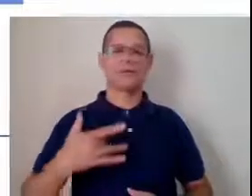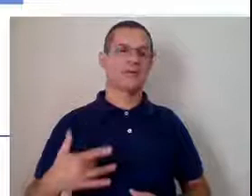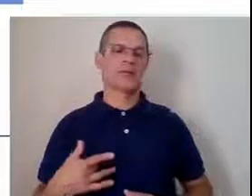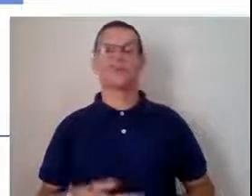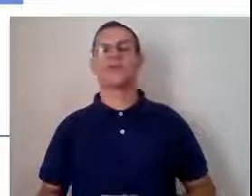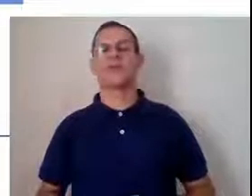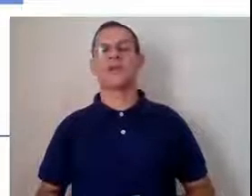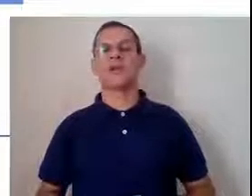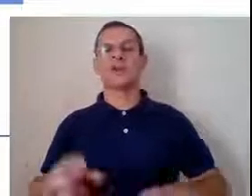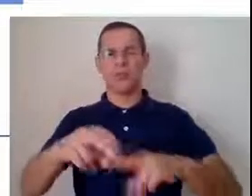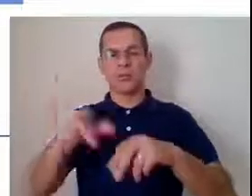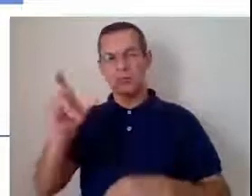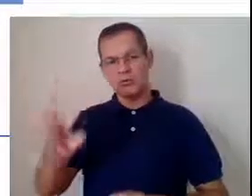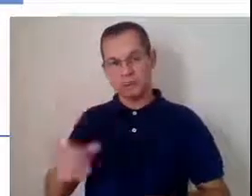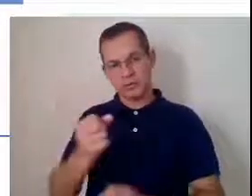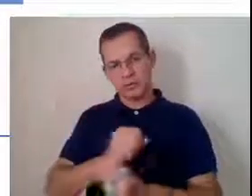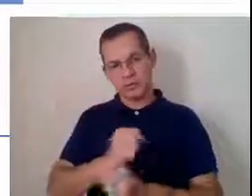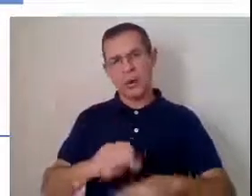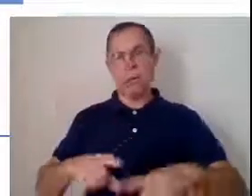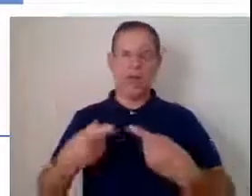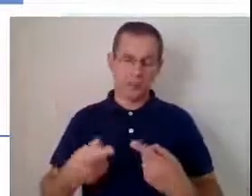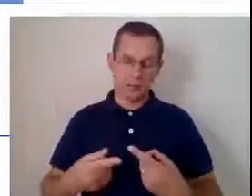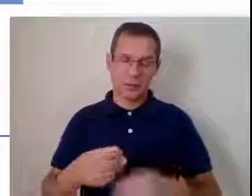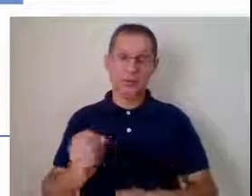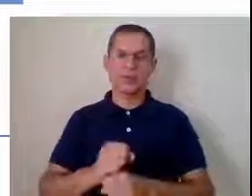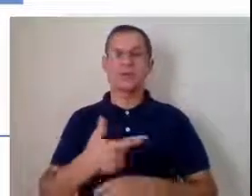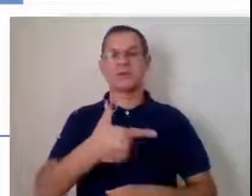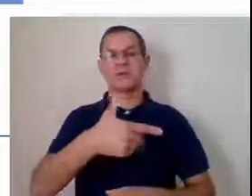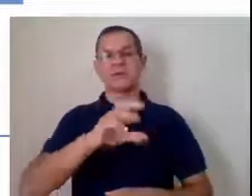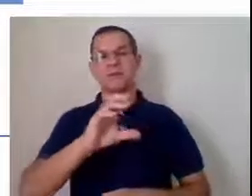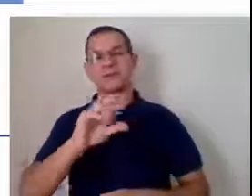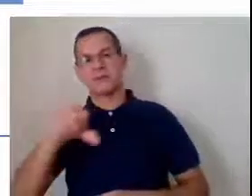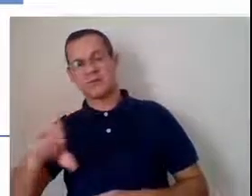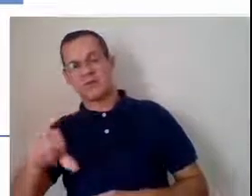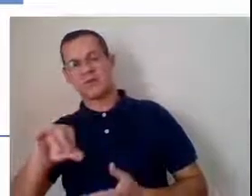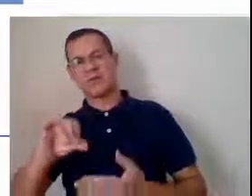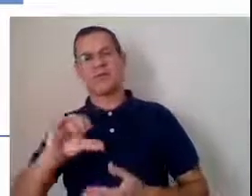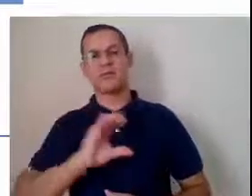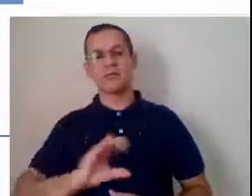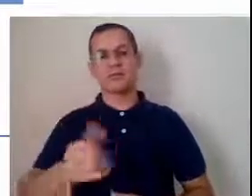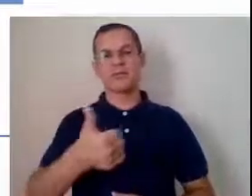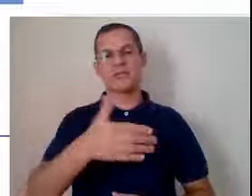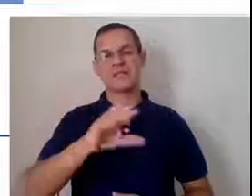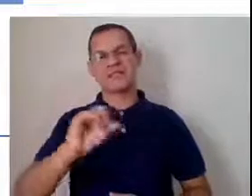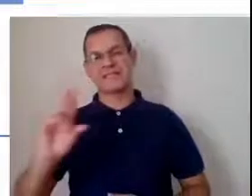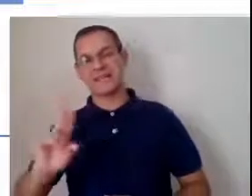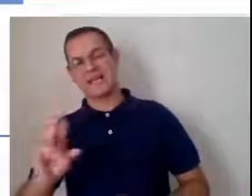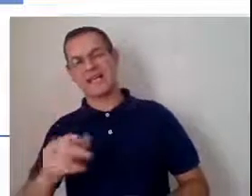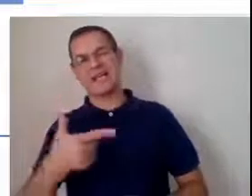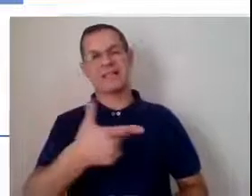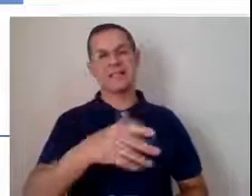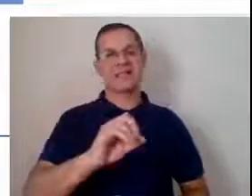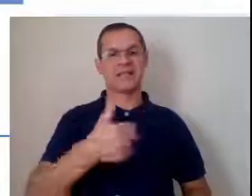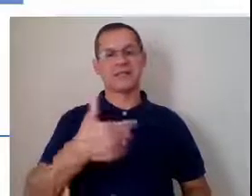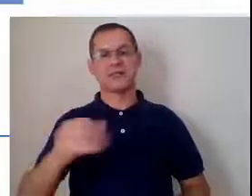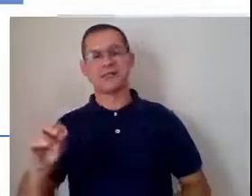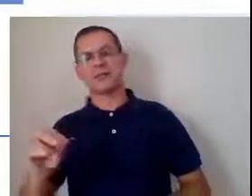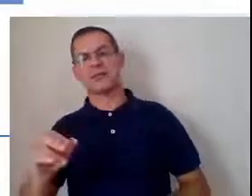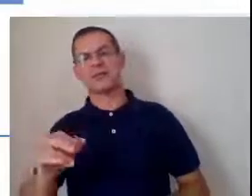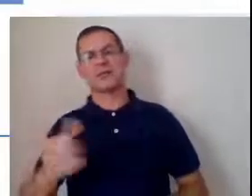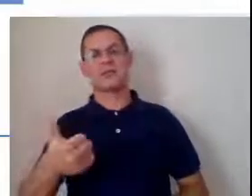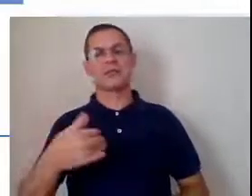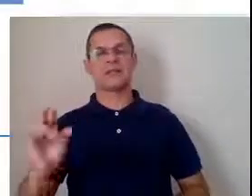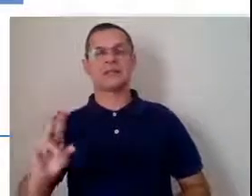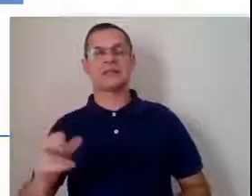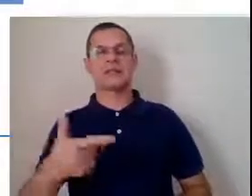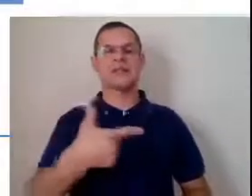por pessoa por ano. Então, no ano de 2009, foi investido R$100. 2010, R$100.